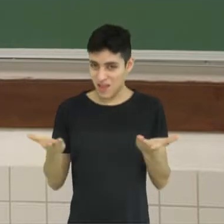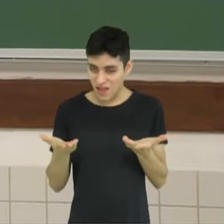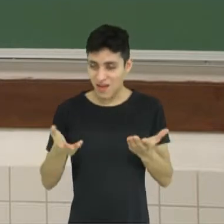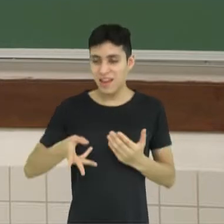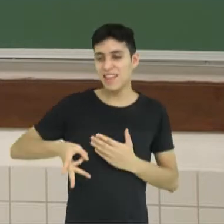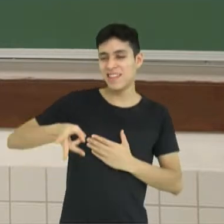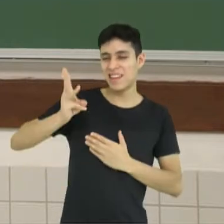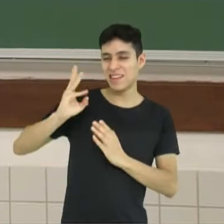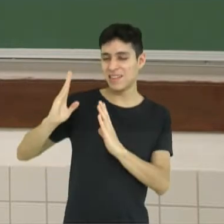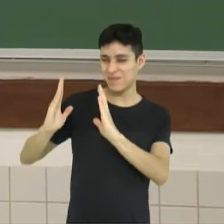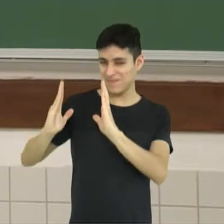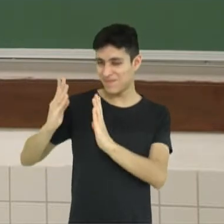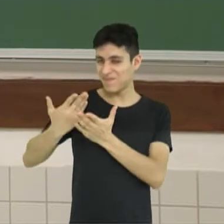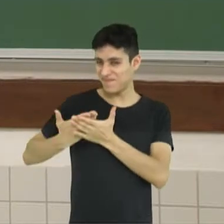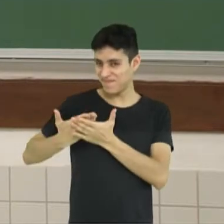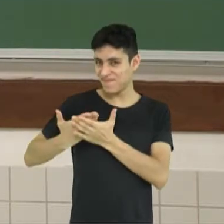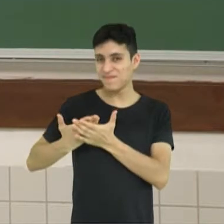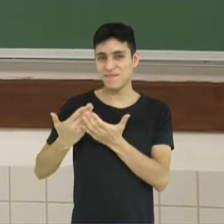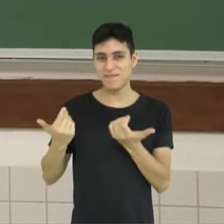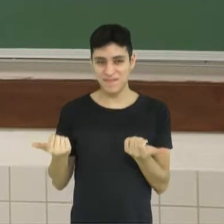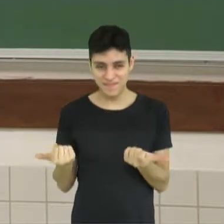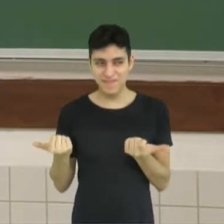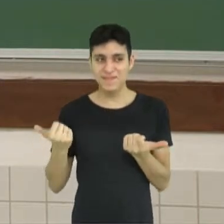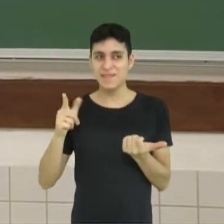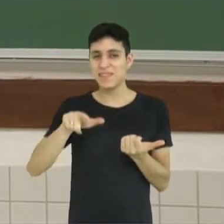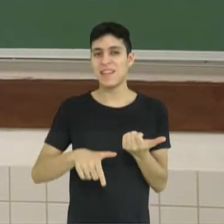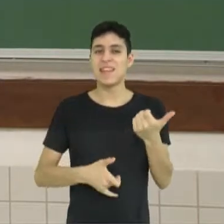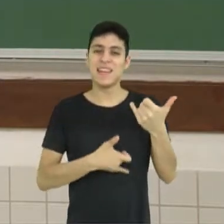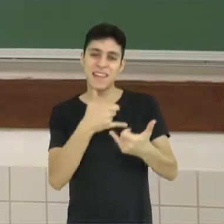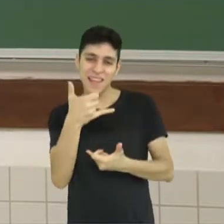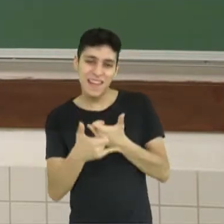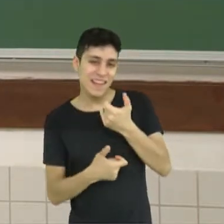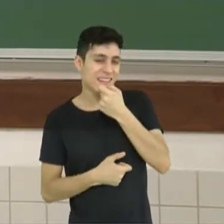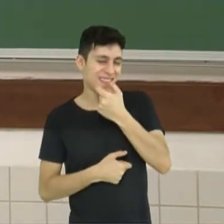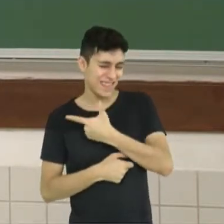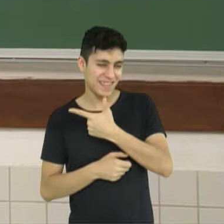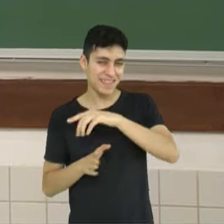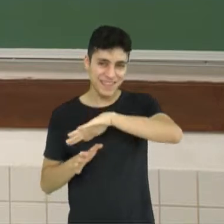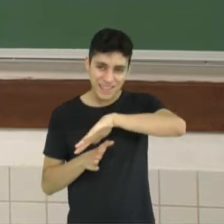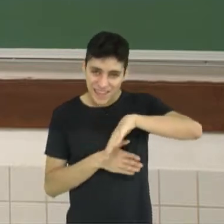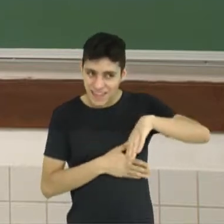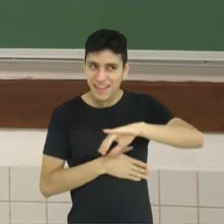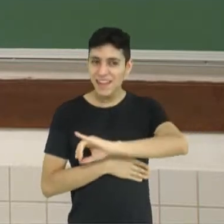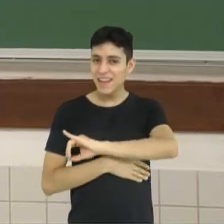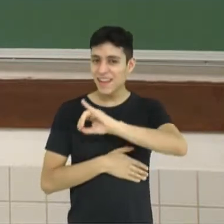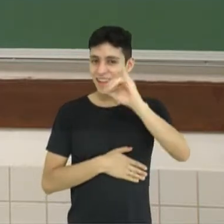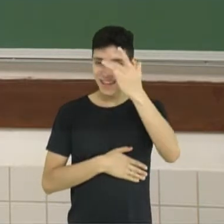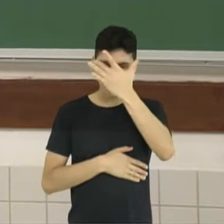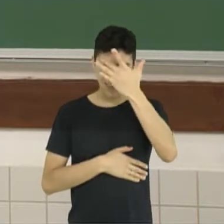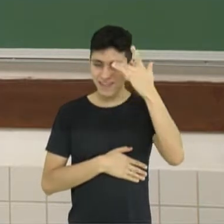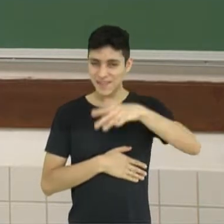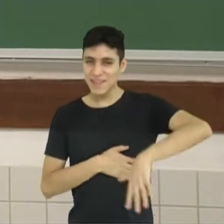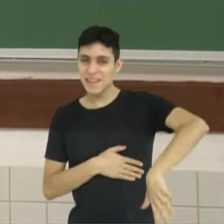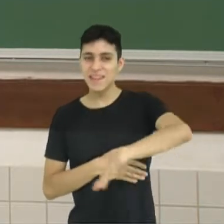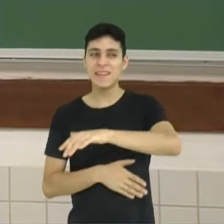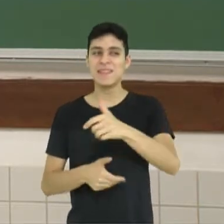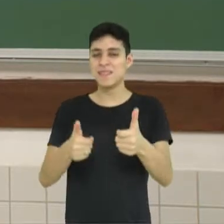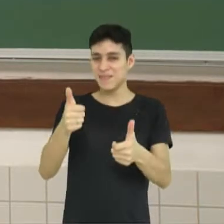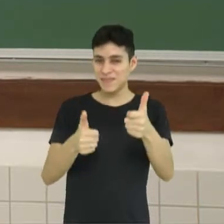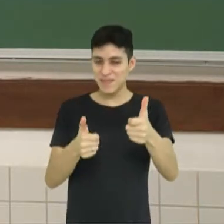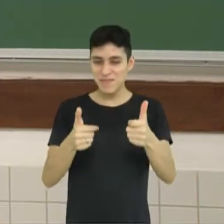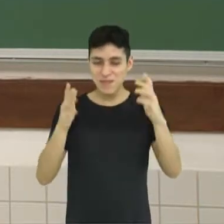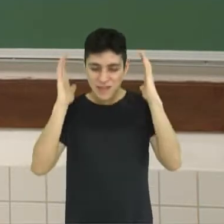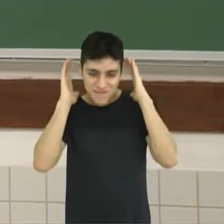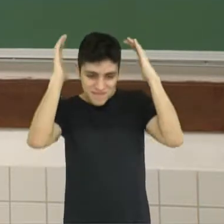terceiro trimestre, né? Ah, brincadeira. Oi pessoal, tudo bom? Deixa eu botar aqui